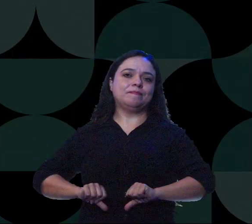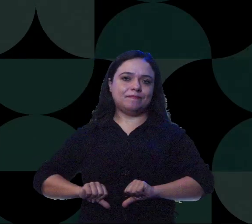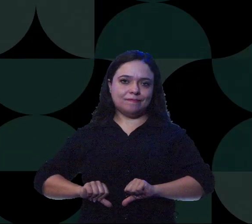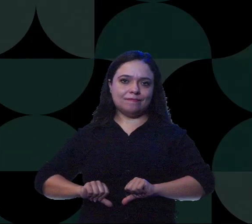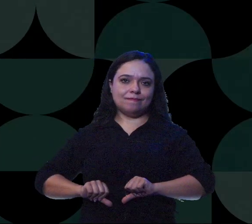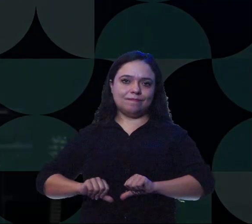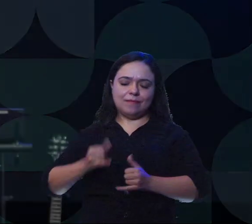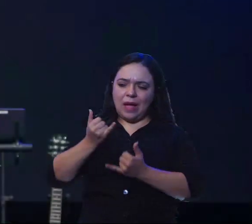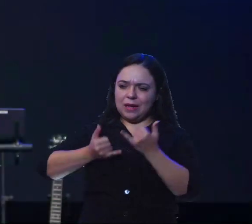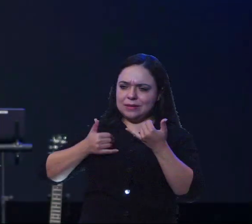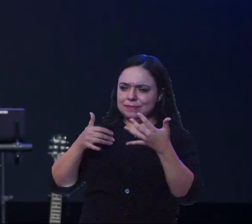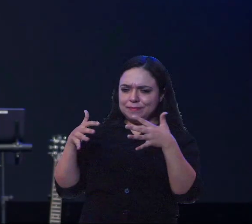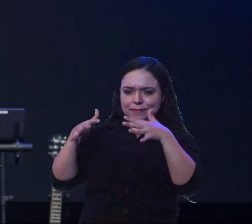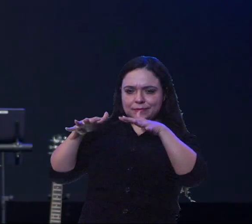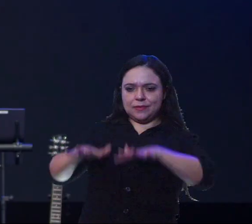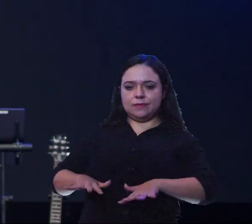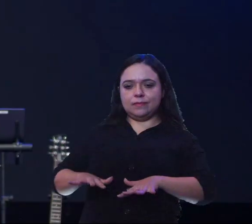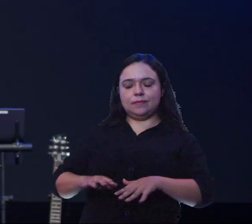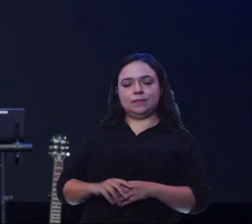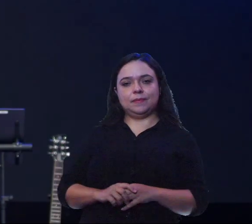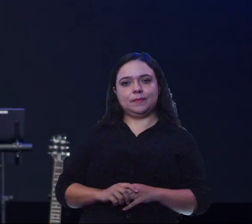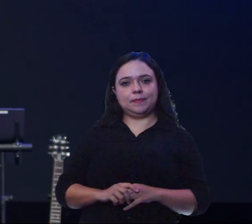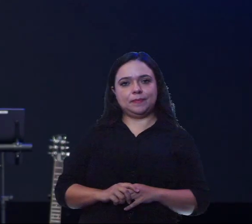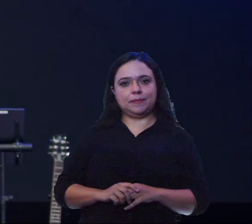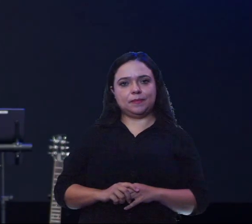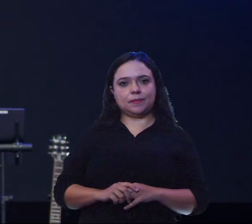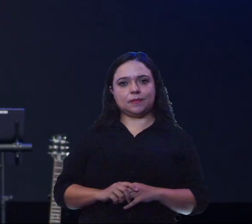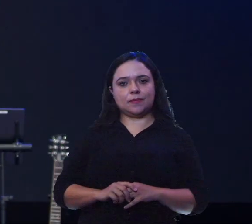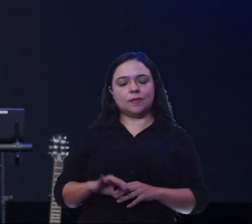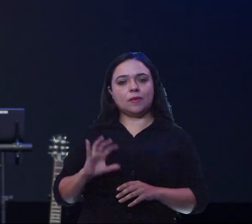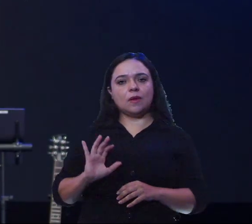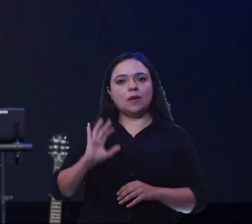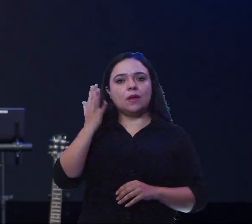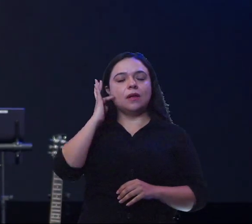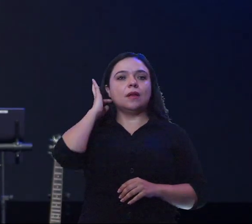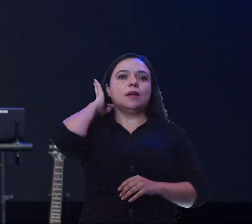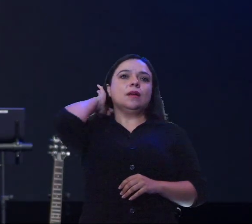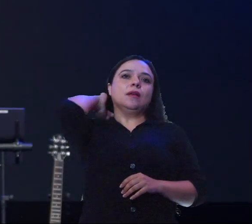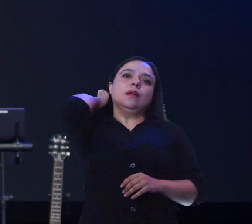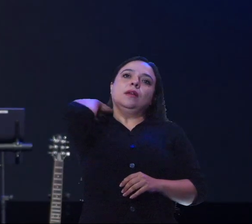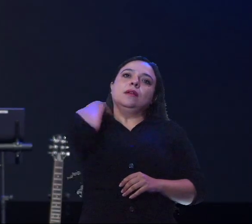vai ladeira abaixo. E sabe,